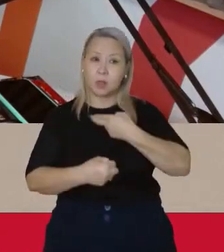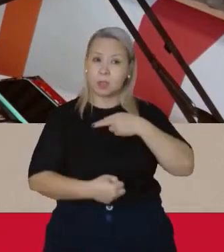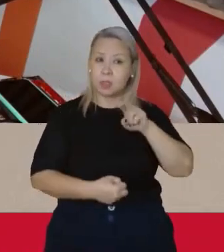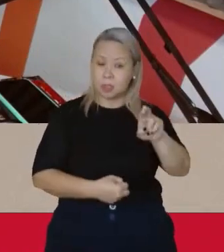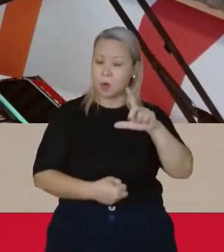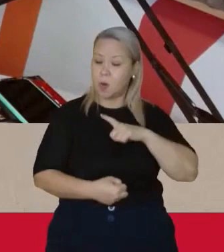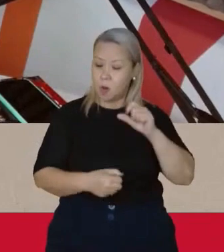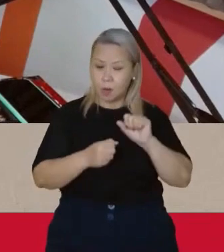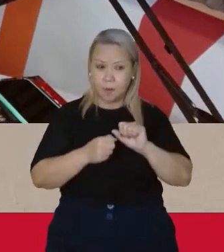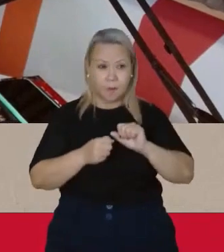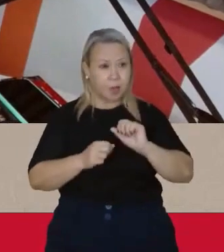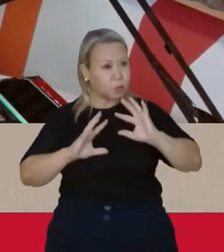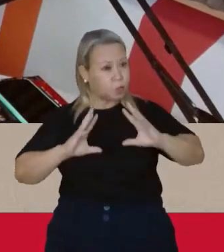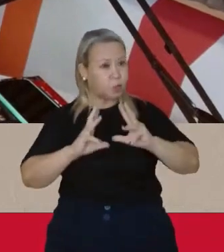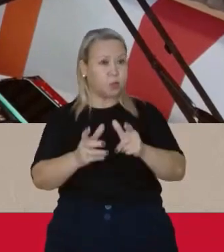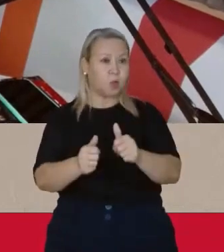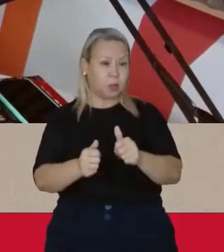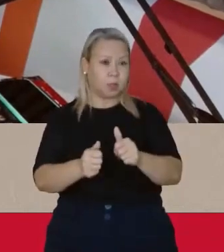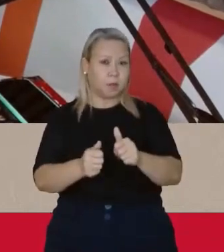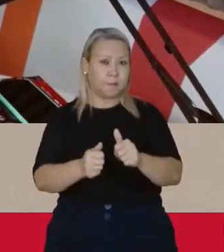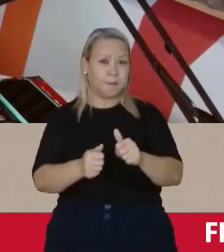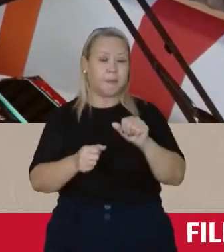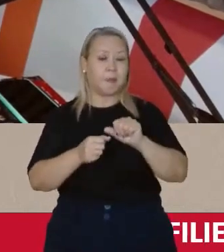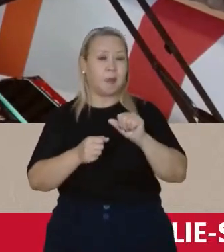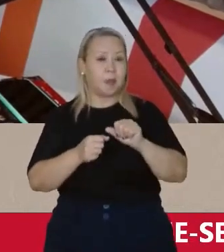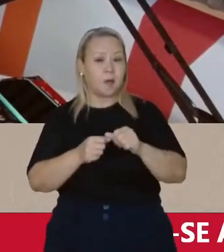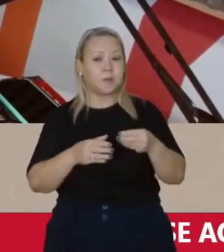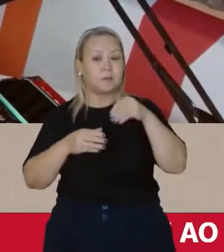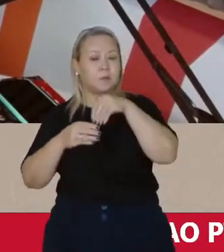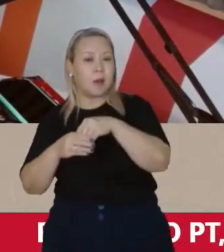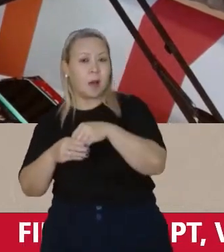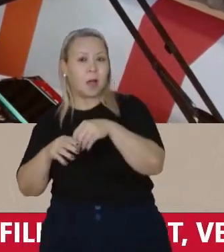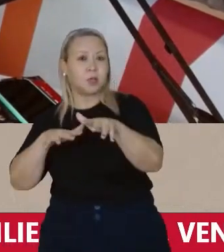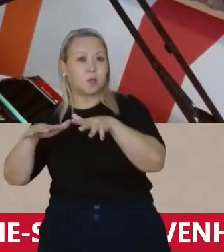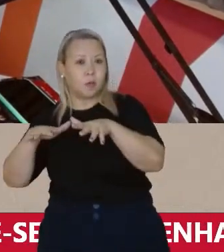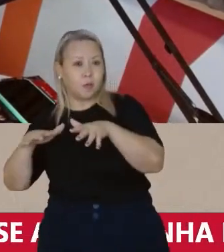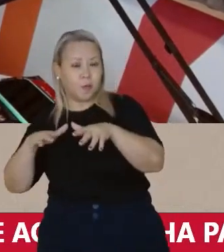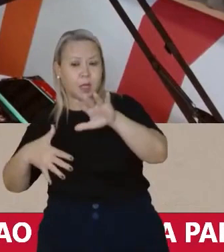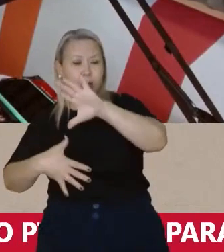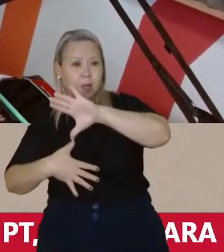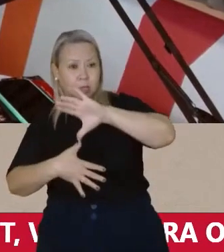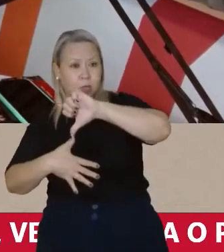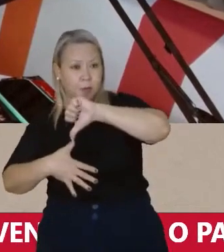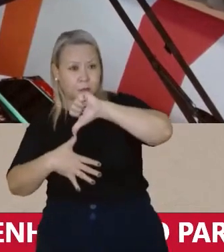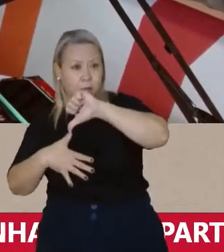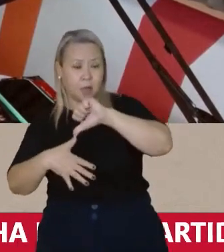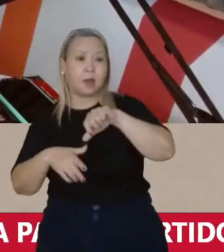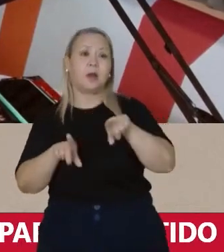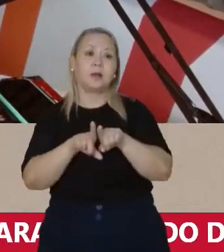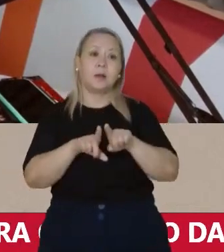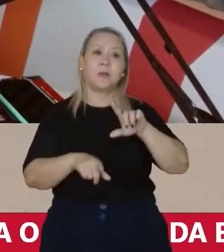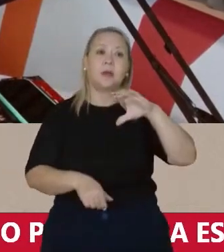têm feito, todas, né? Eu fiz parte do movimento latino-americano e caribenho, né?